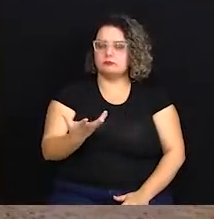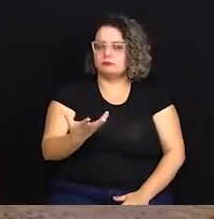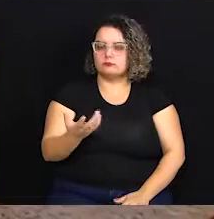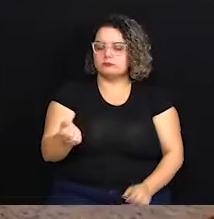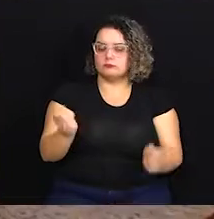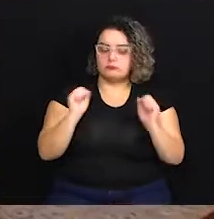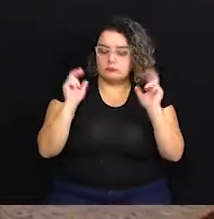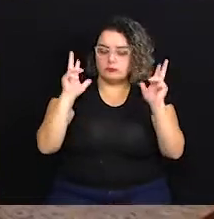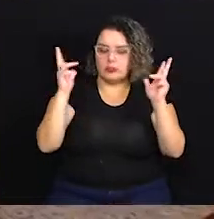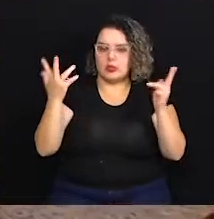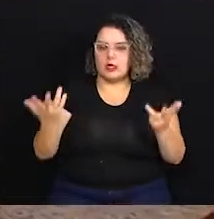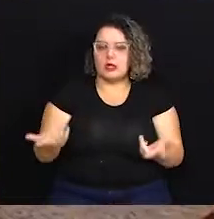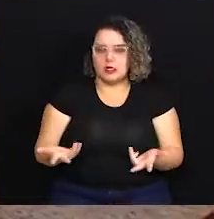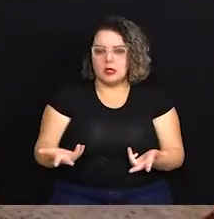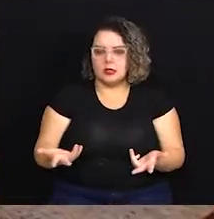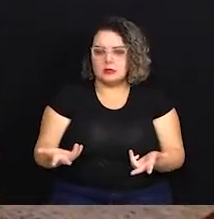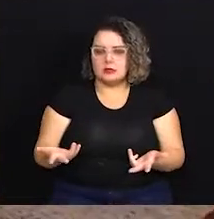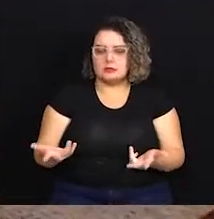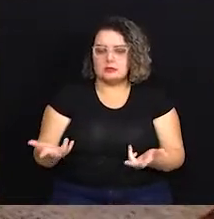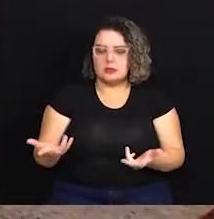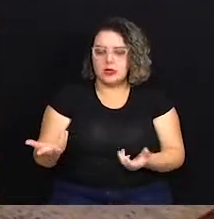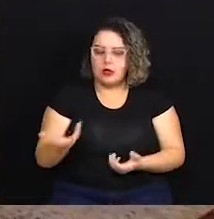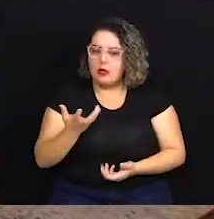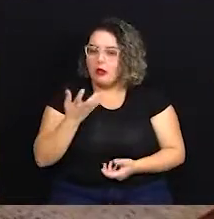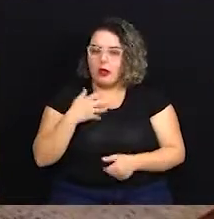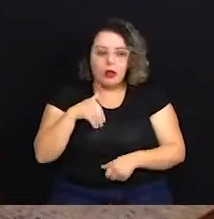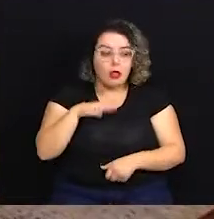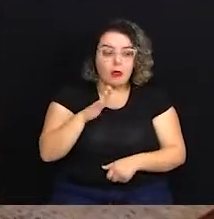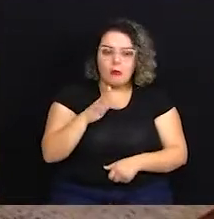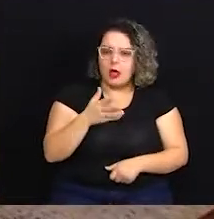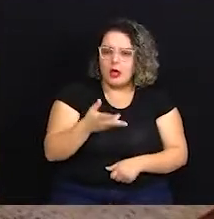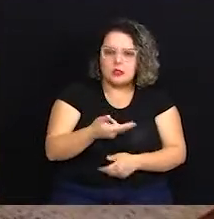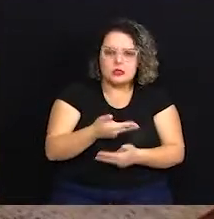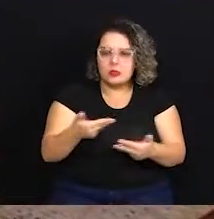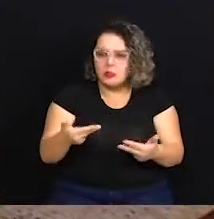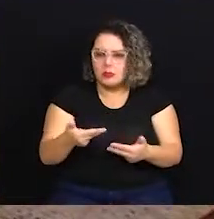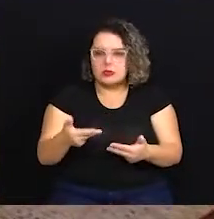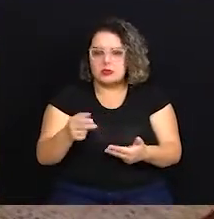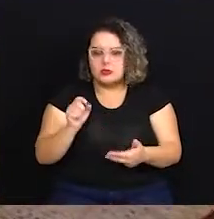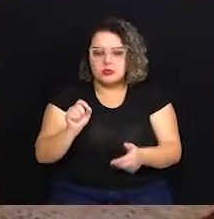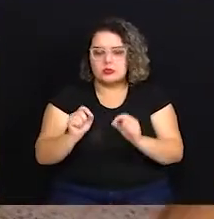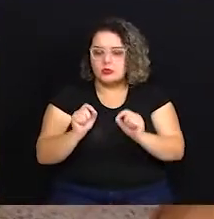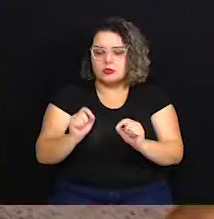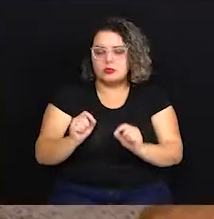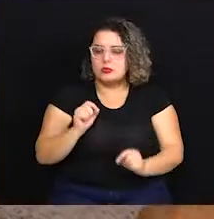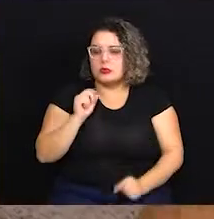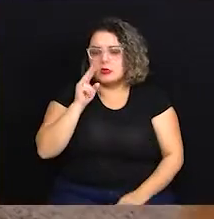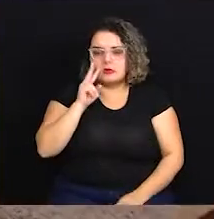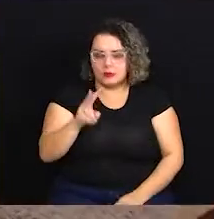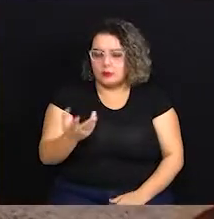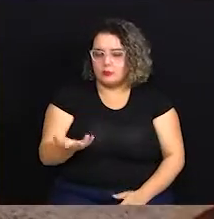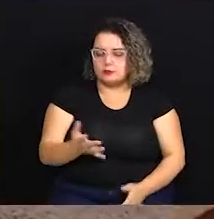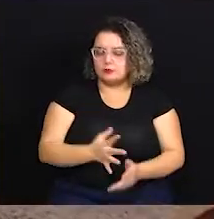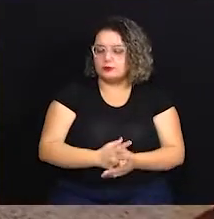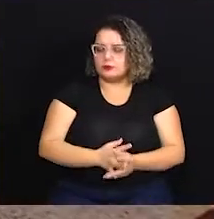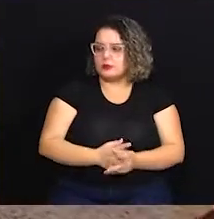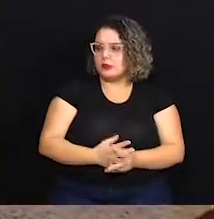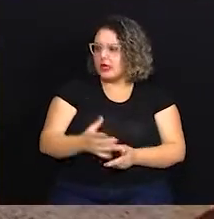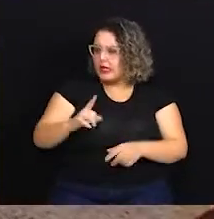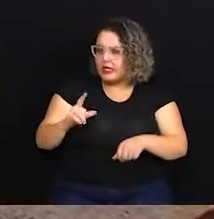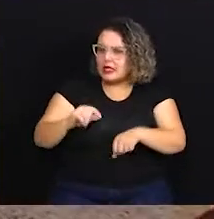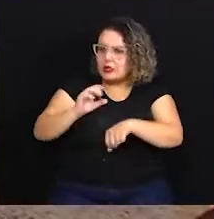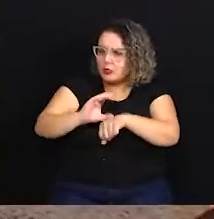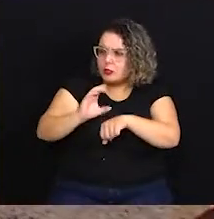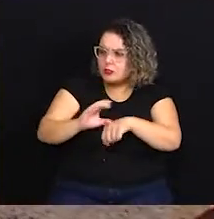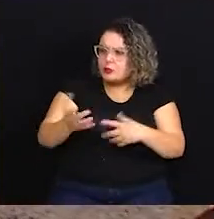desperte essa vontade de buscar mais conteúdos além daquilo que ela viu. Bom, e tem curso para